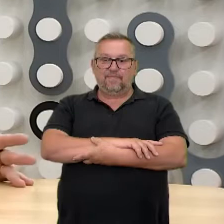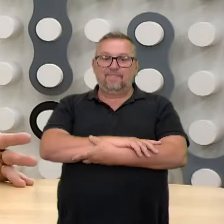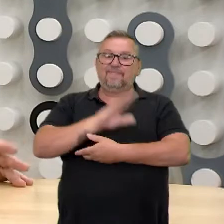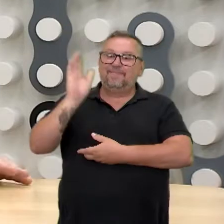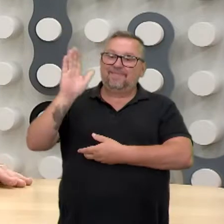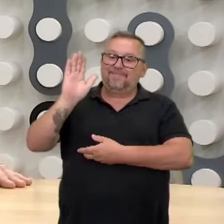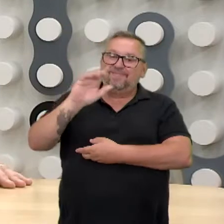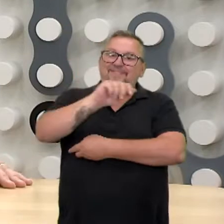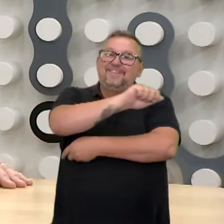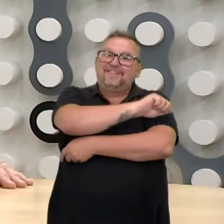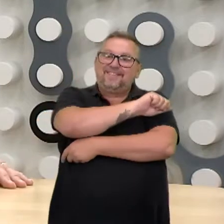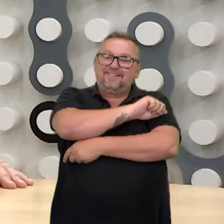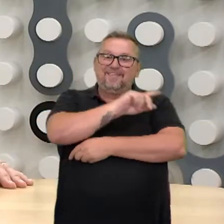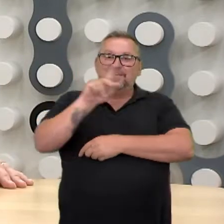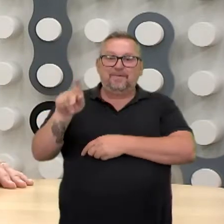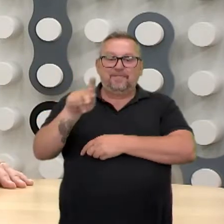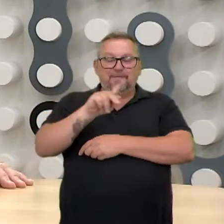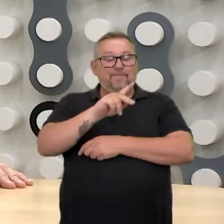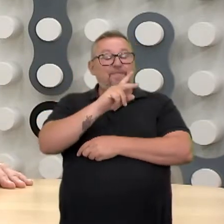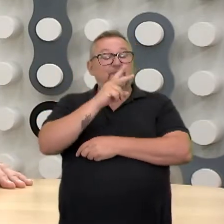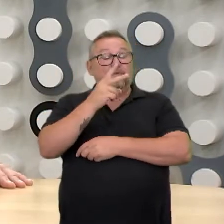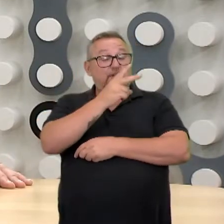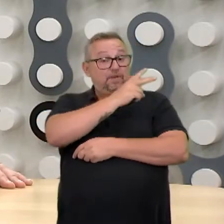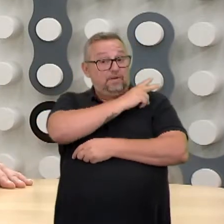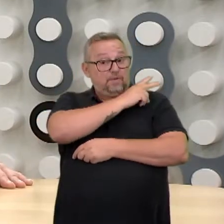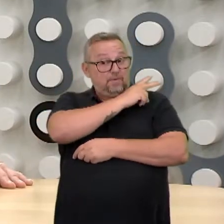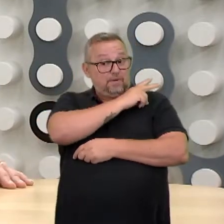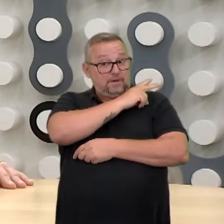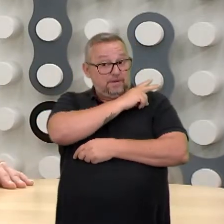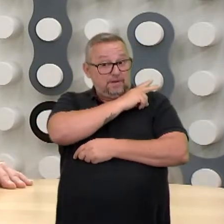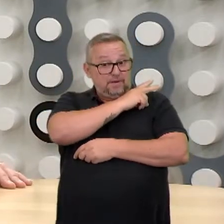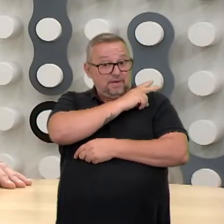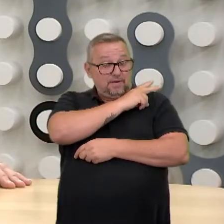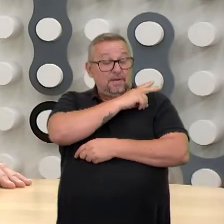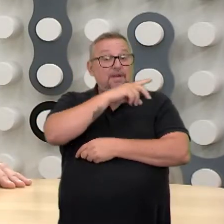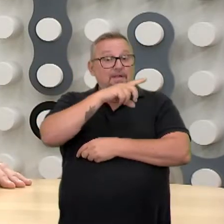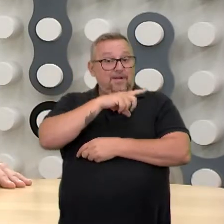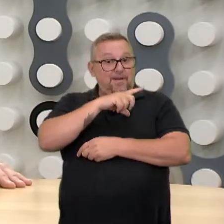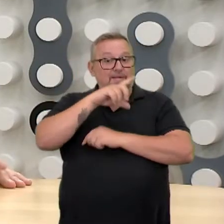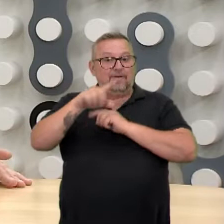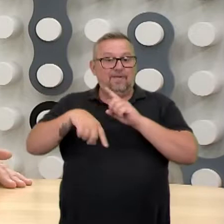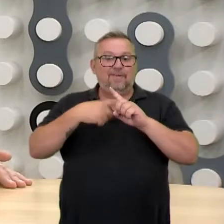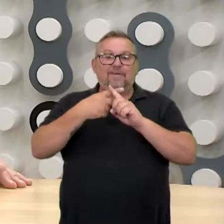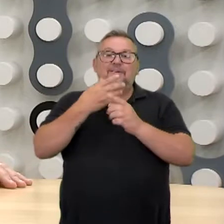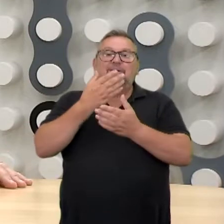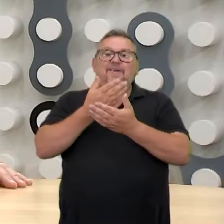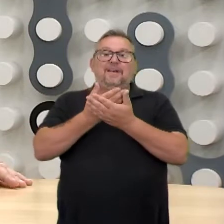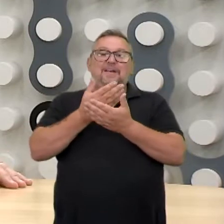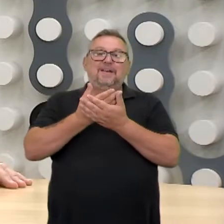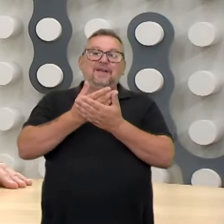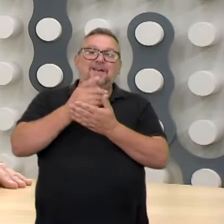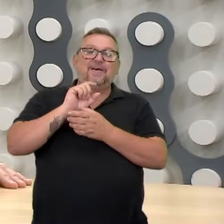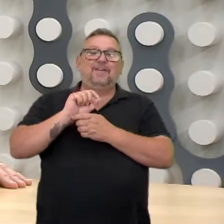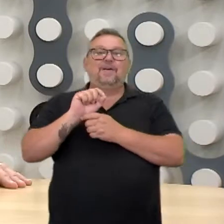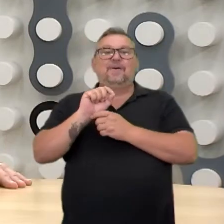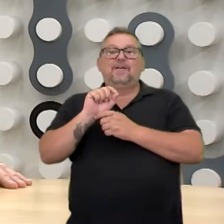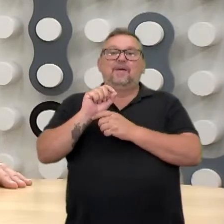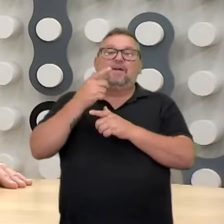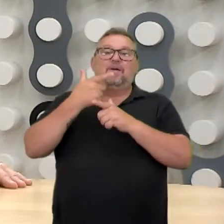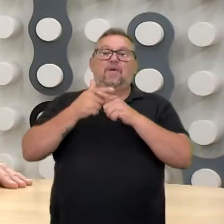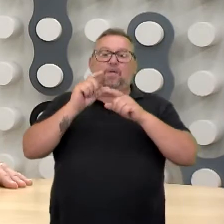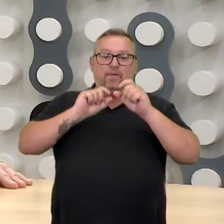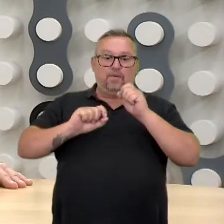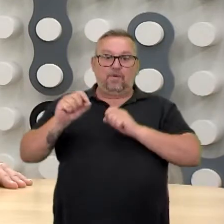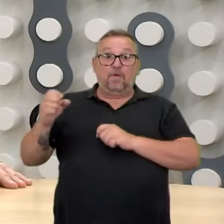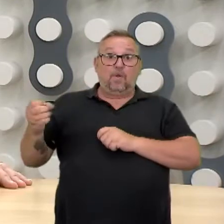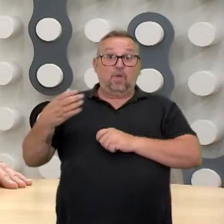alunos e professores aí da segunda série do ensino médio. Estamos aqui para mais uma aula sobre o